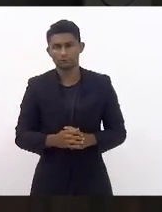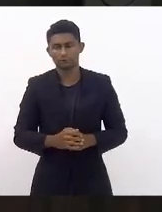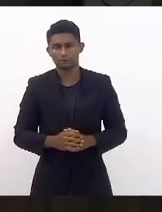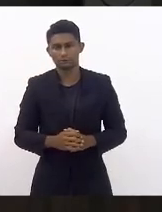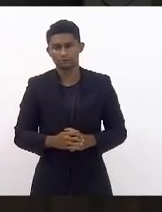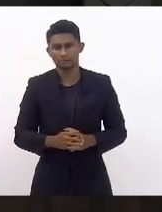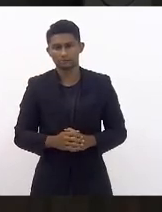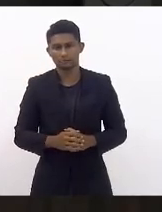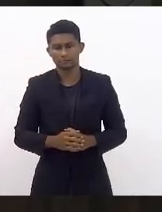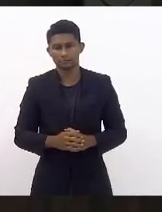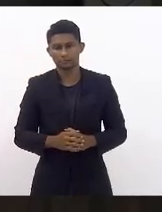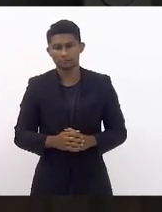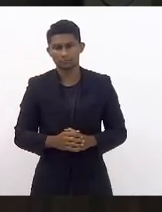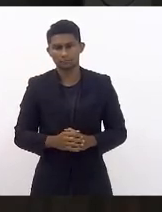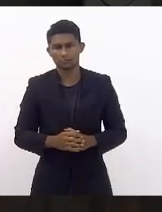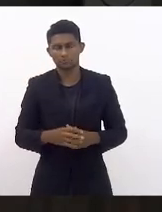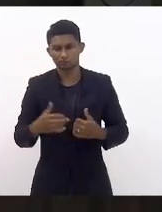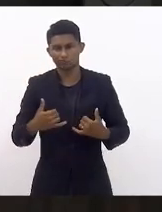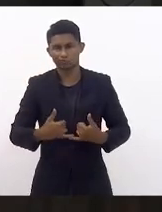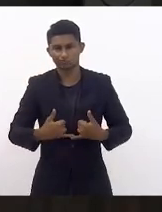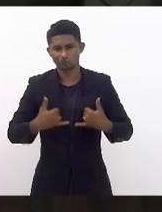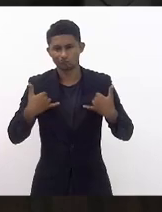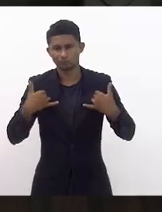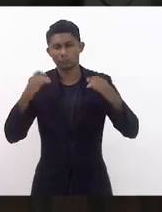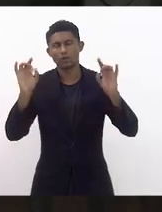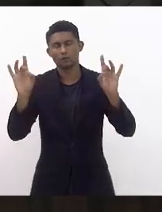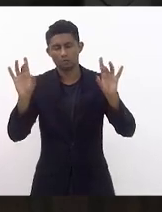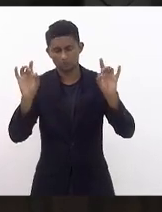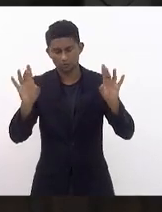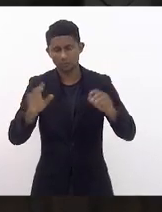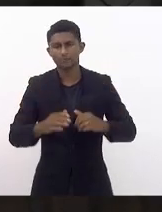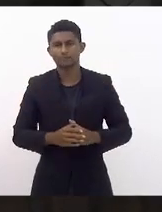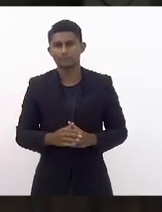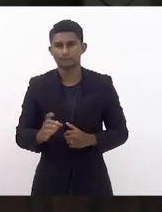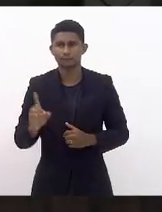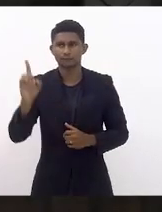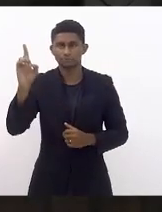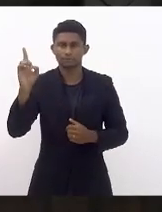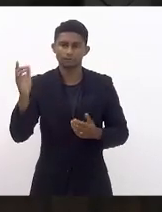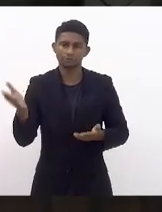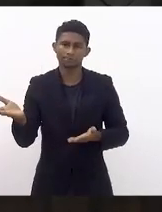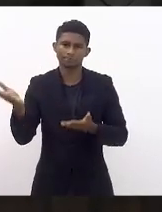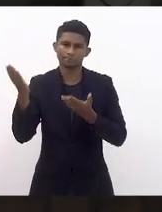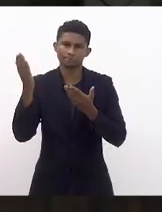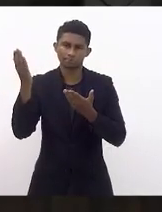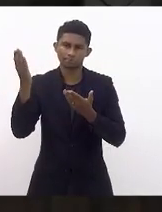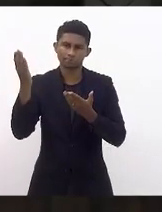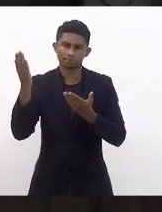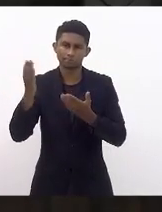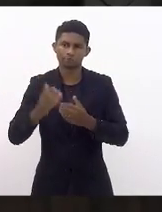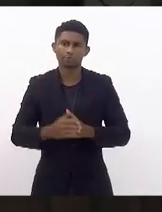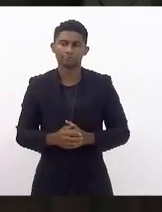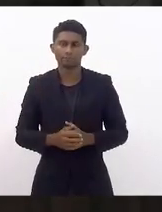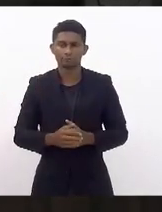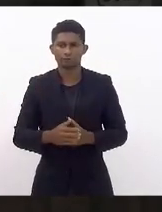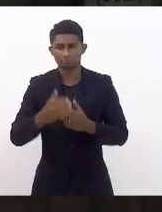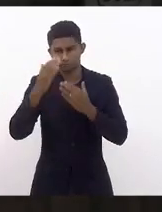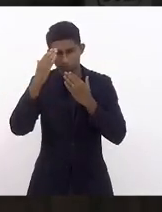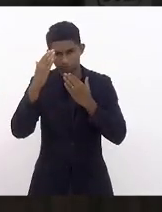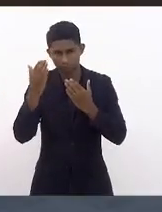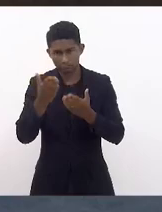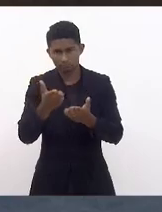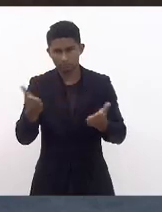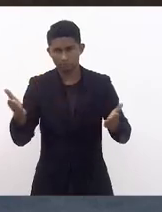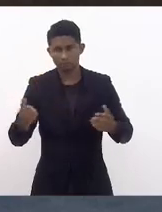É realmente uma honra muito grande. A Deus seja a glória, o louvor. Muito obrigada a vocês.